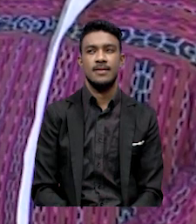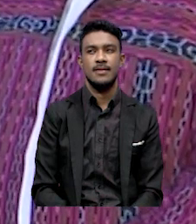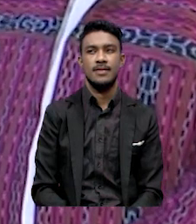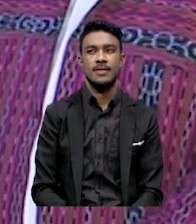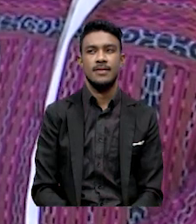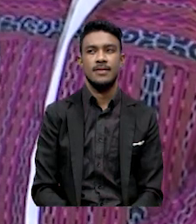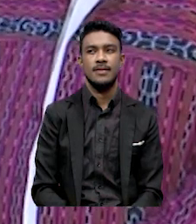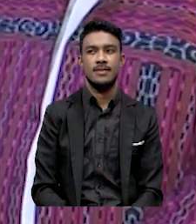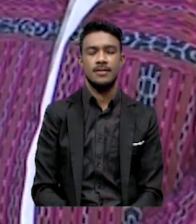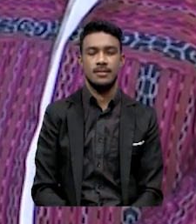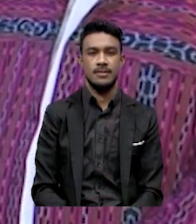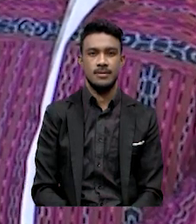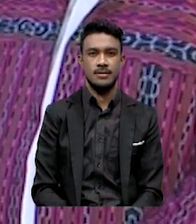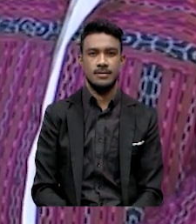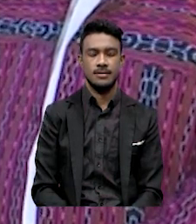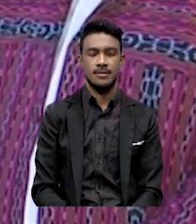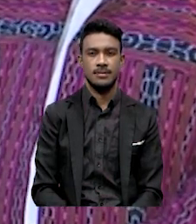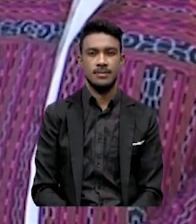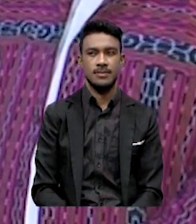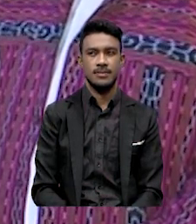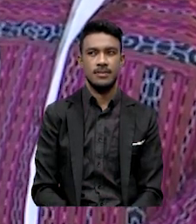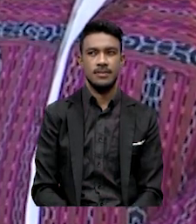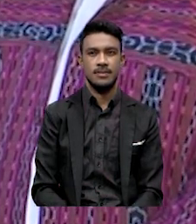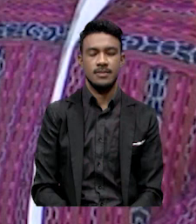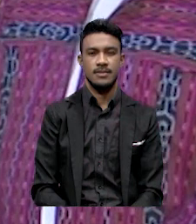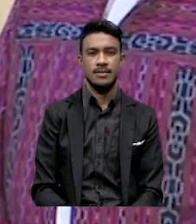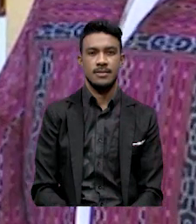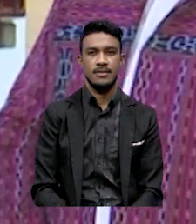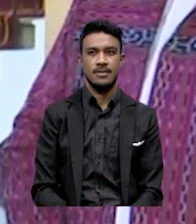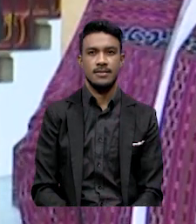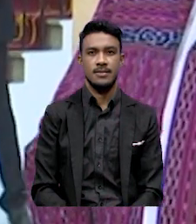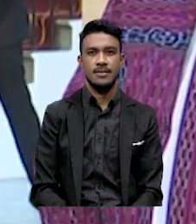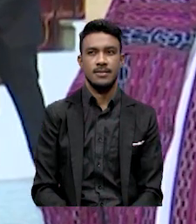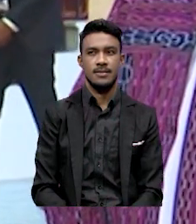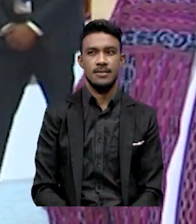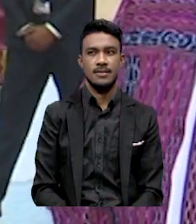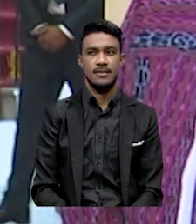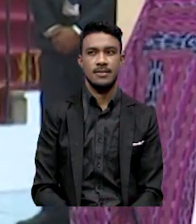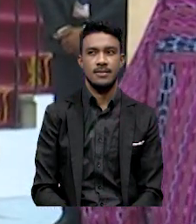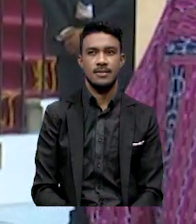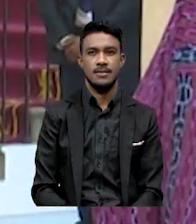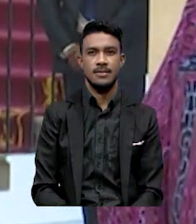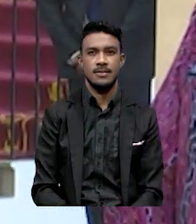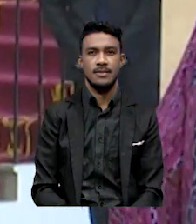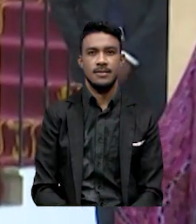CAF, no reforço desse projeto, da cooperação económica e